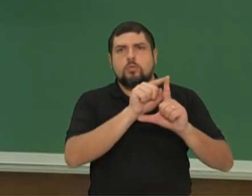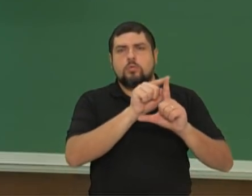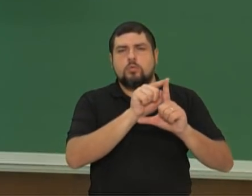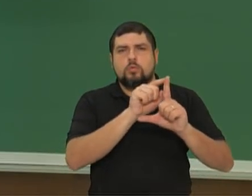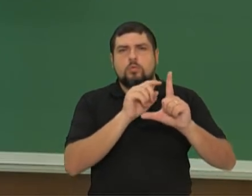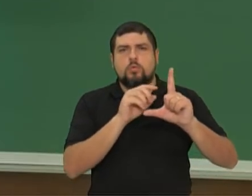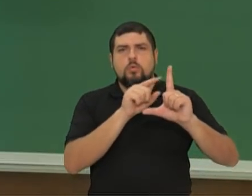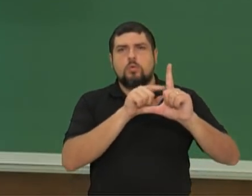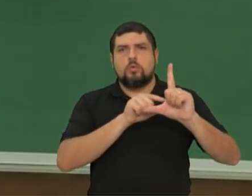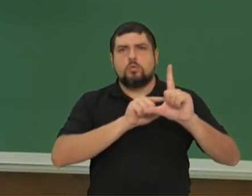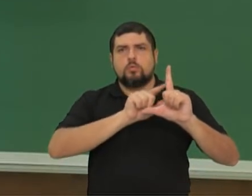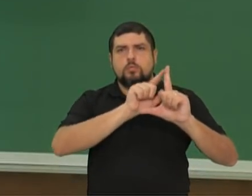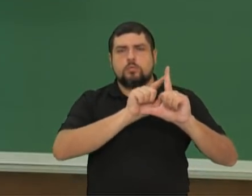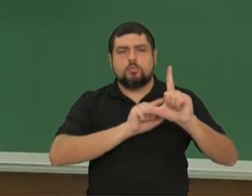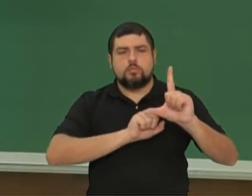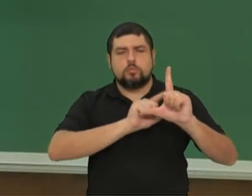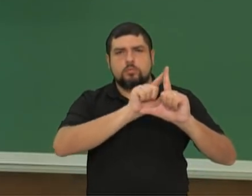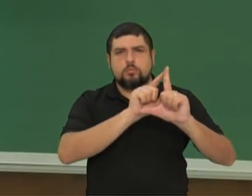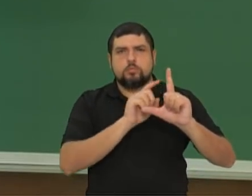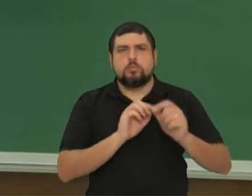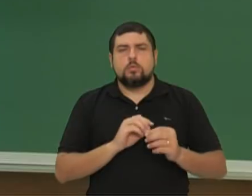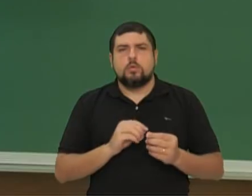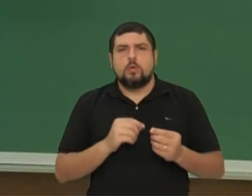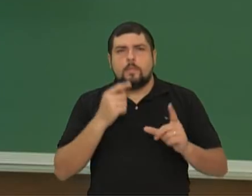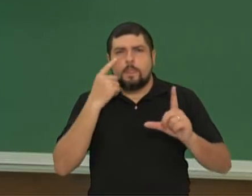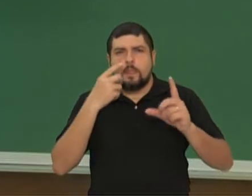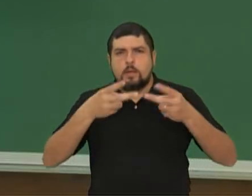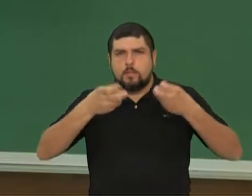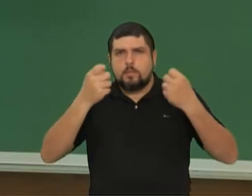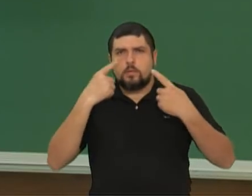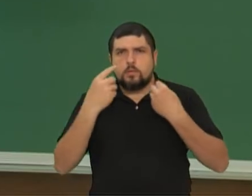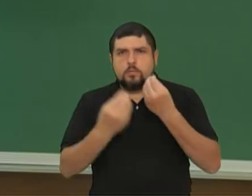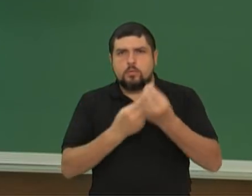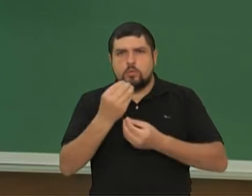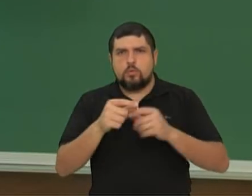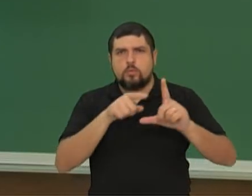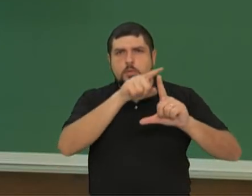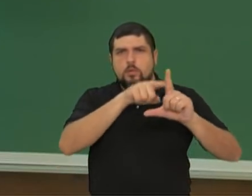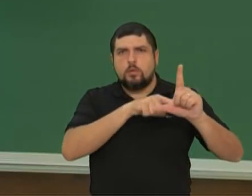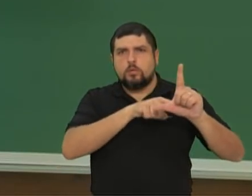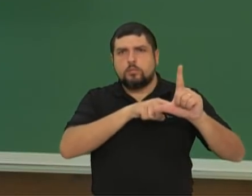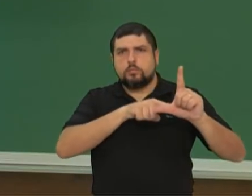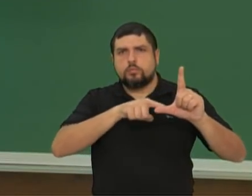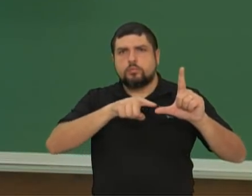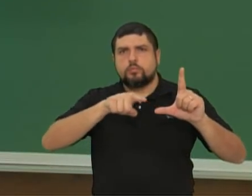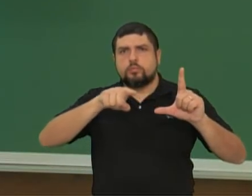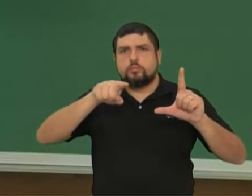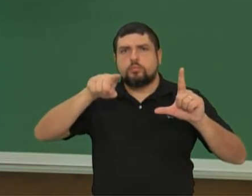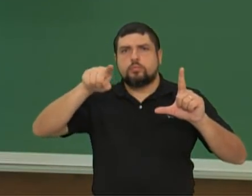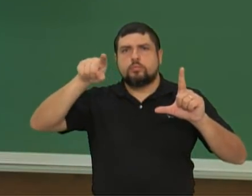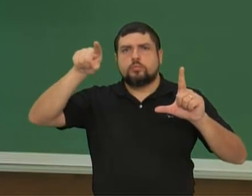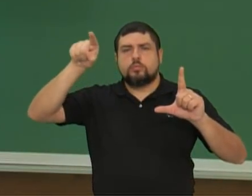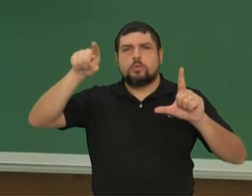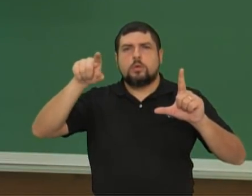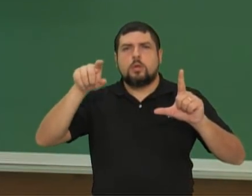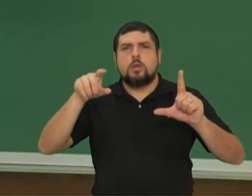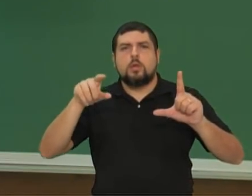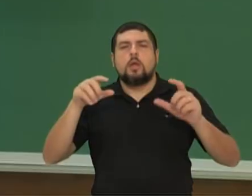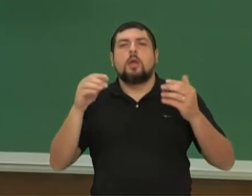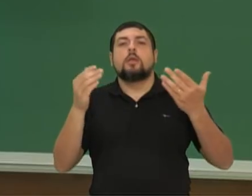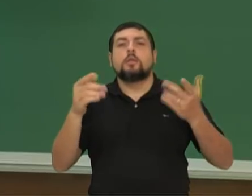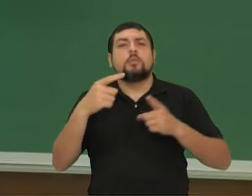fazendo comportamento gráfico. Olha só como o crescimento, a gente fala de crescimento exponencial. E por causa